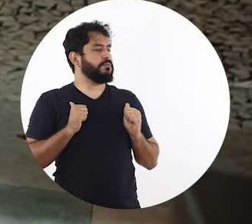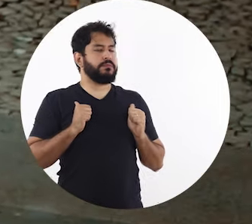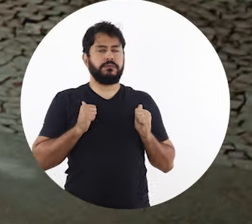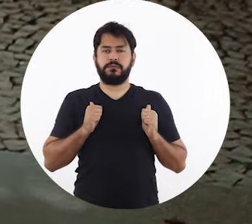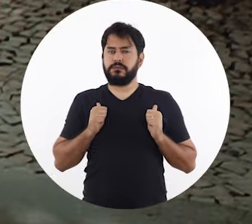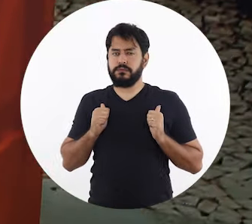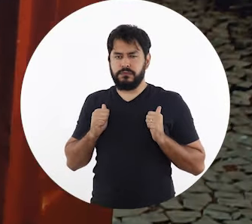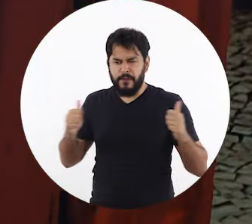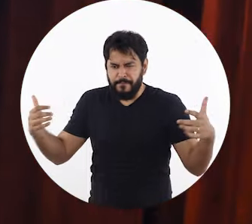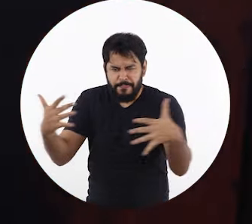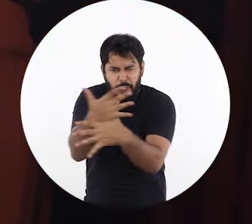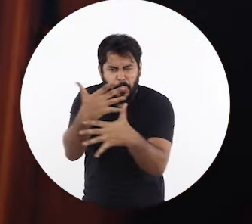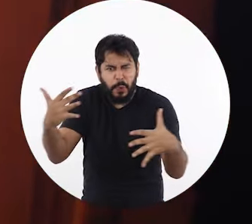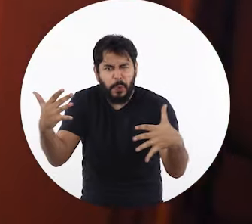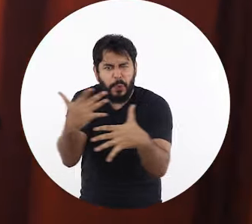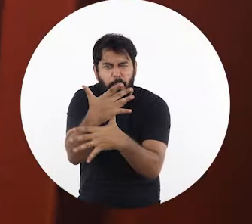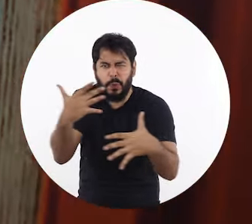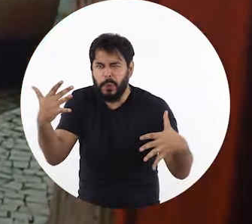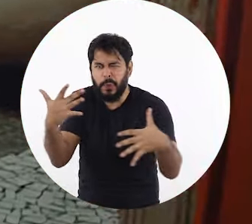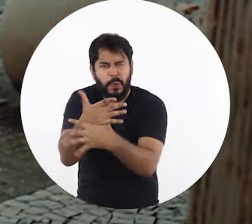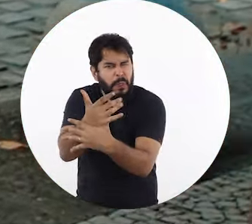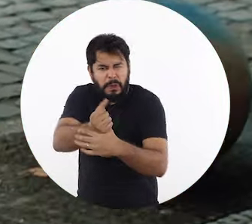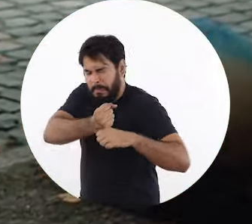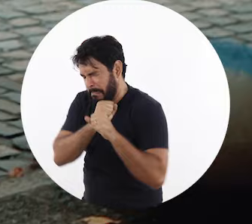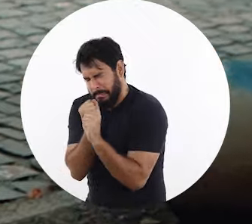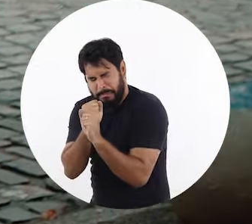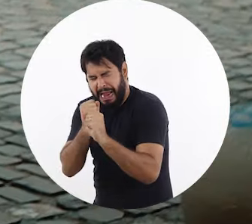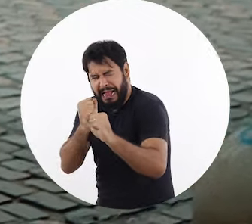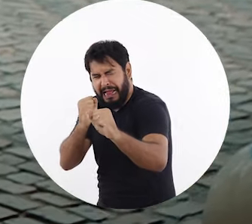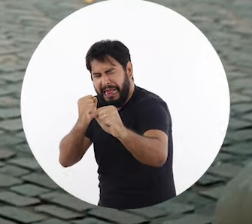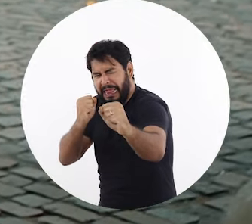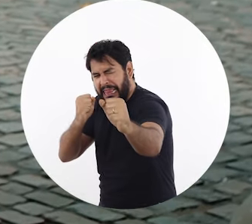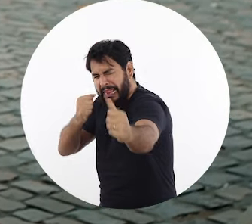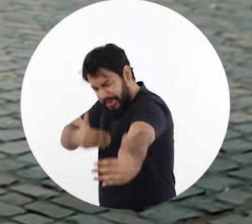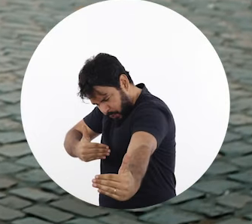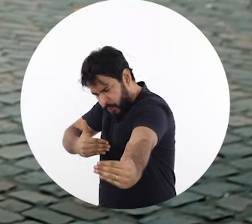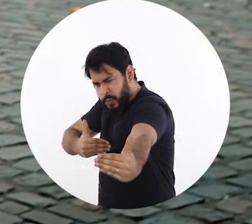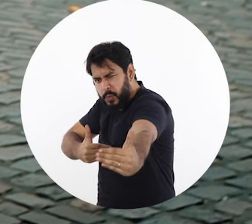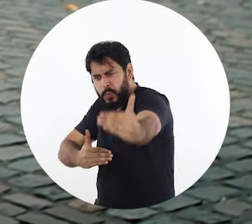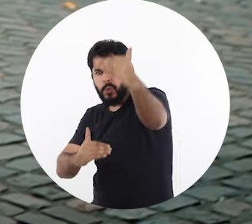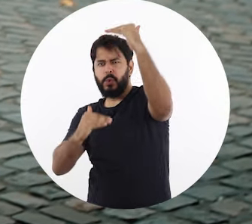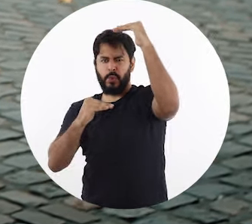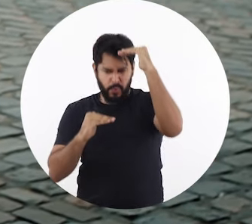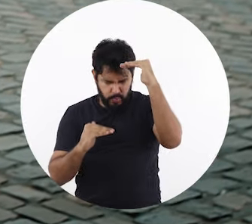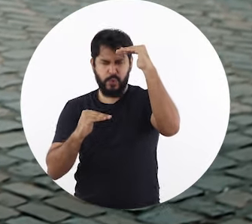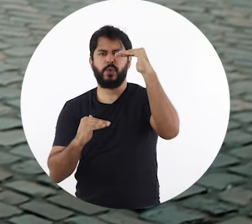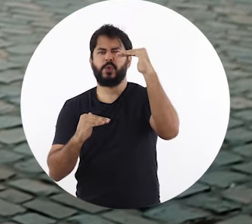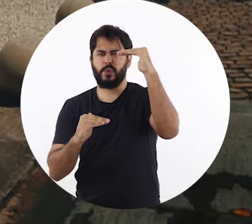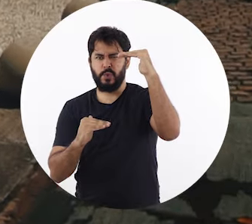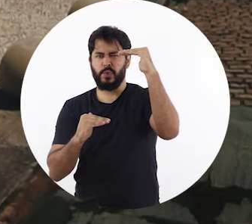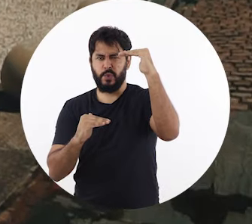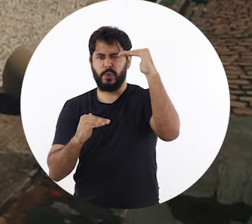boas. A cidade não para, a cidade só cresce. E o de cima sobe, e o de